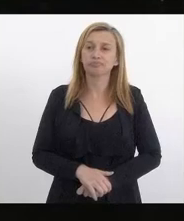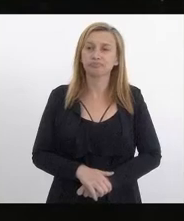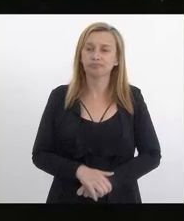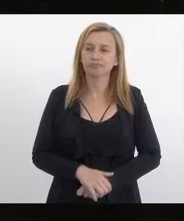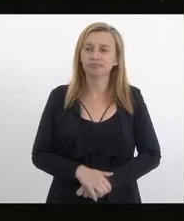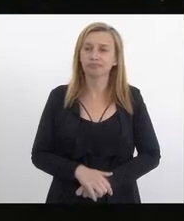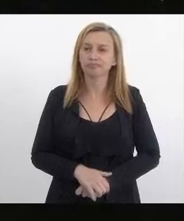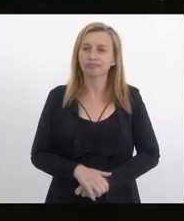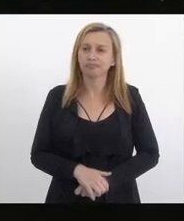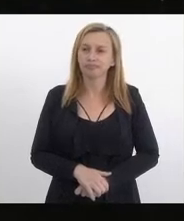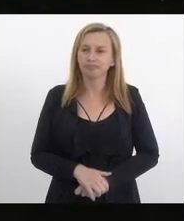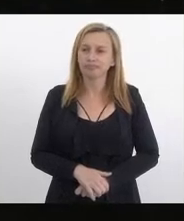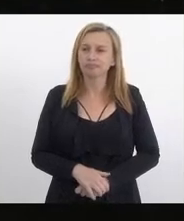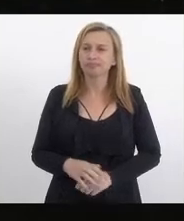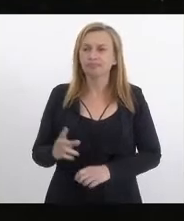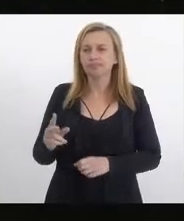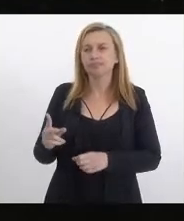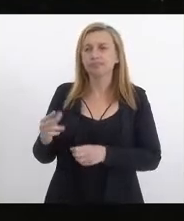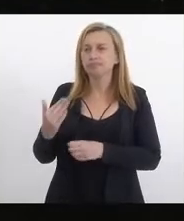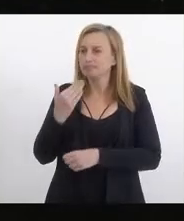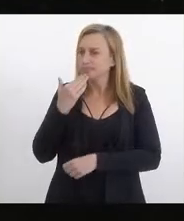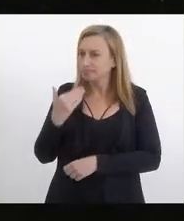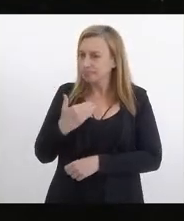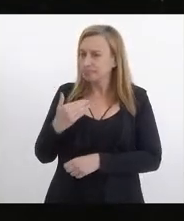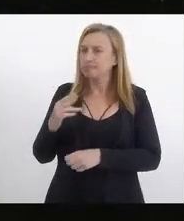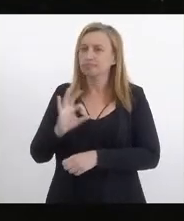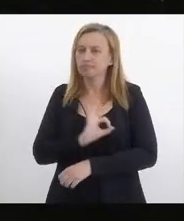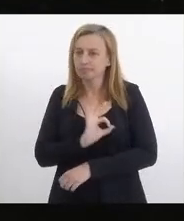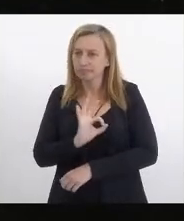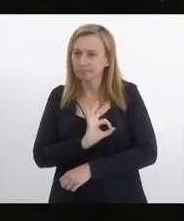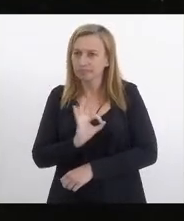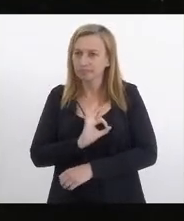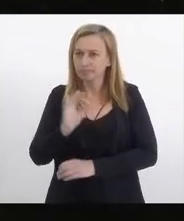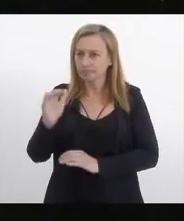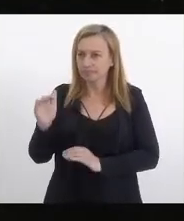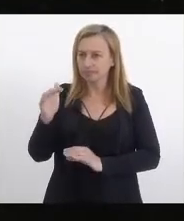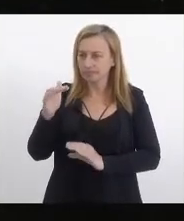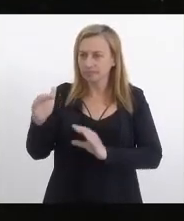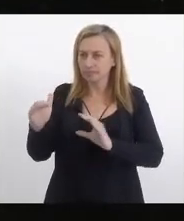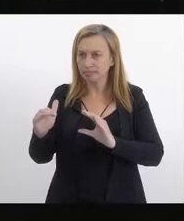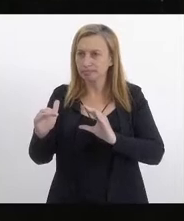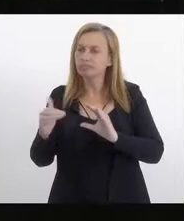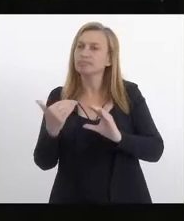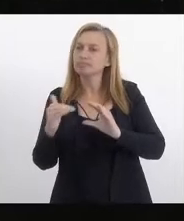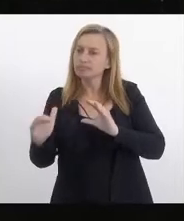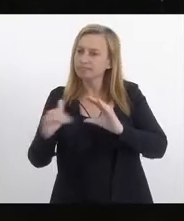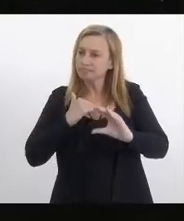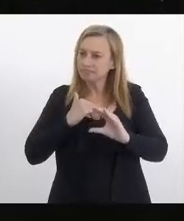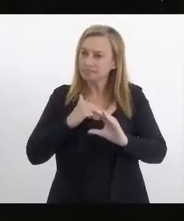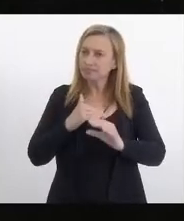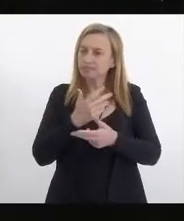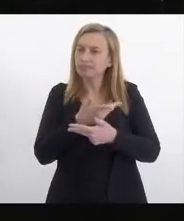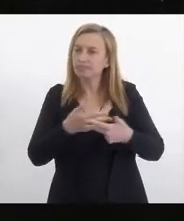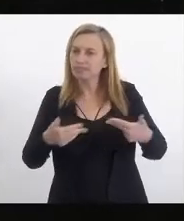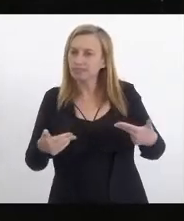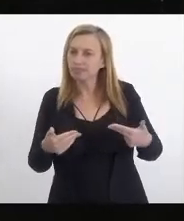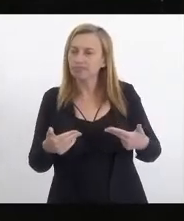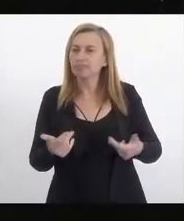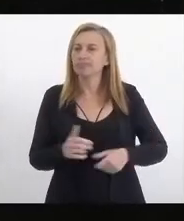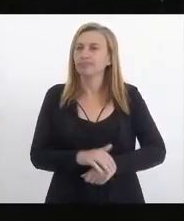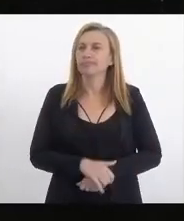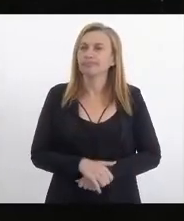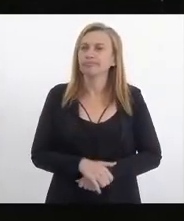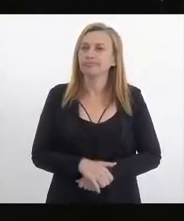desses policiais que me procuraram e me mandaram até mesmo um e-mail, é que muitos estão